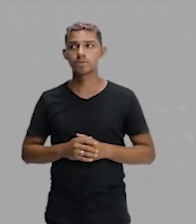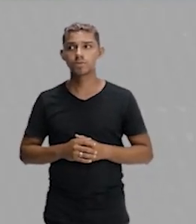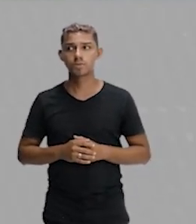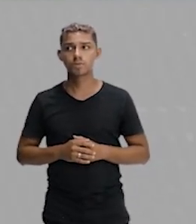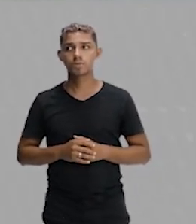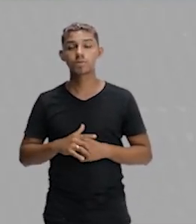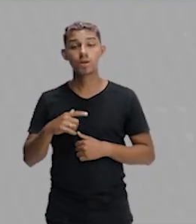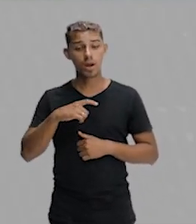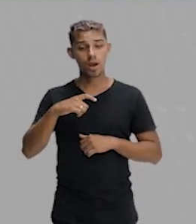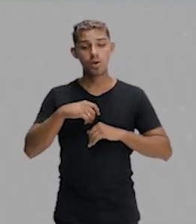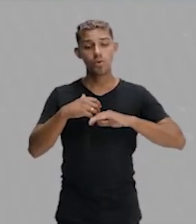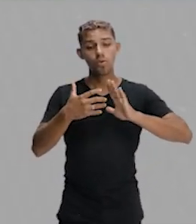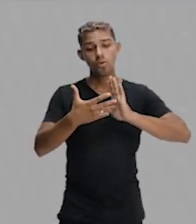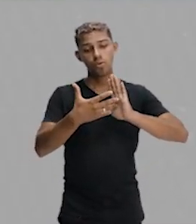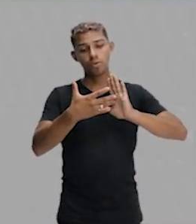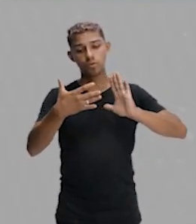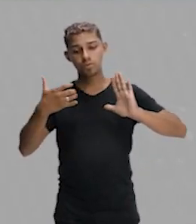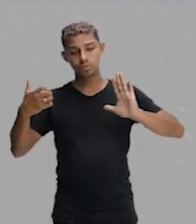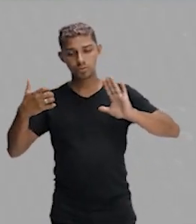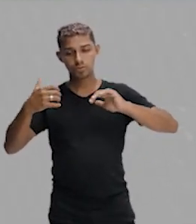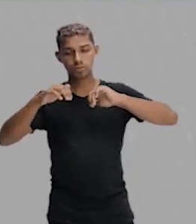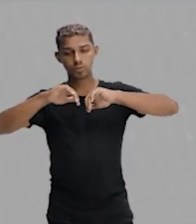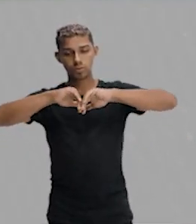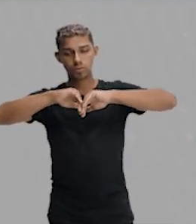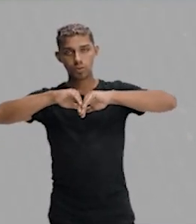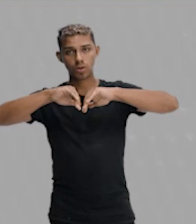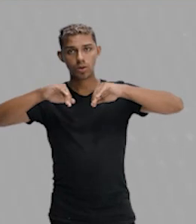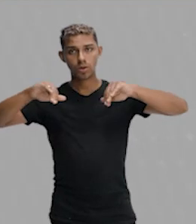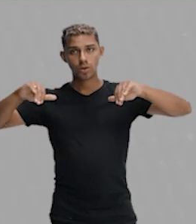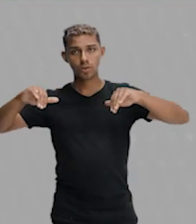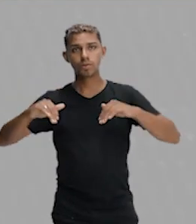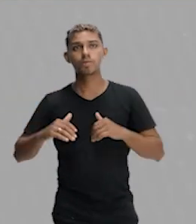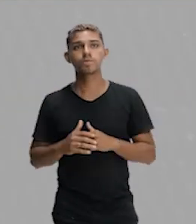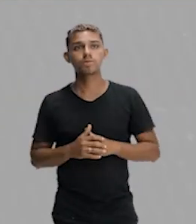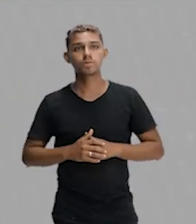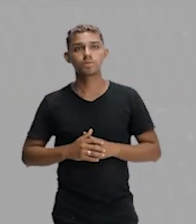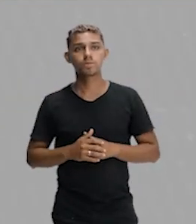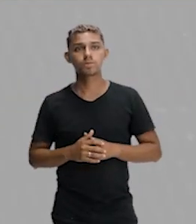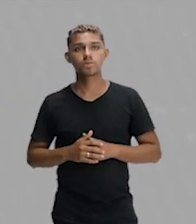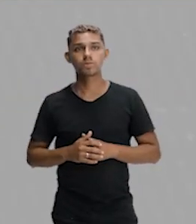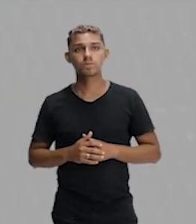gera o afastamento. Então, ela vai fazer o quê? Ela vai gerar aqui um campo, ó.